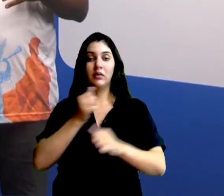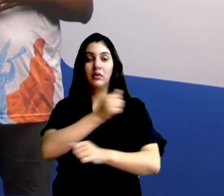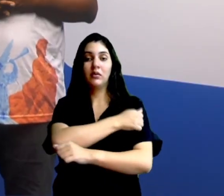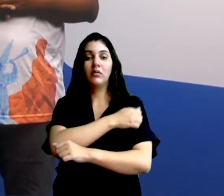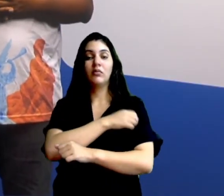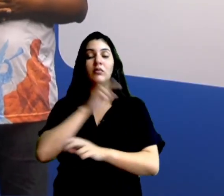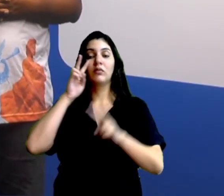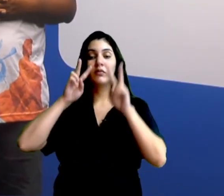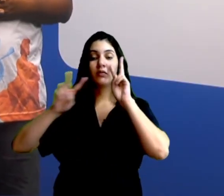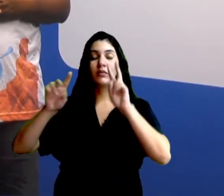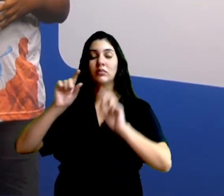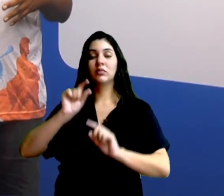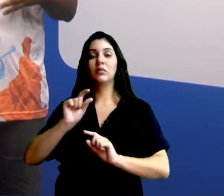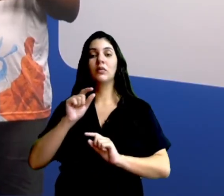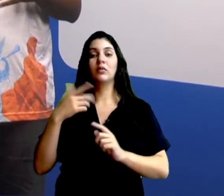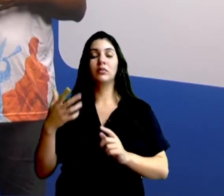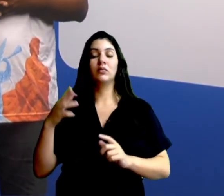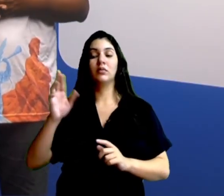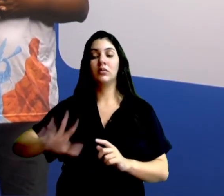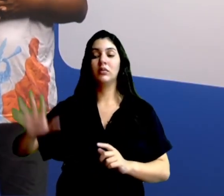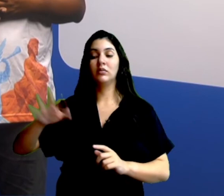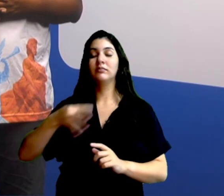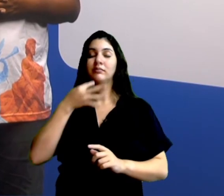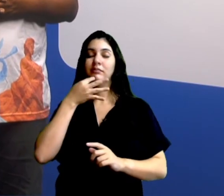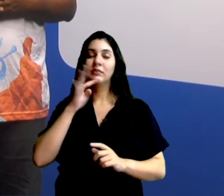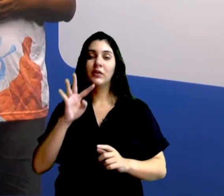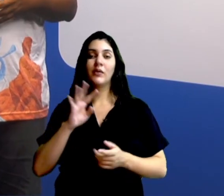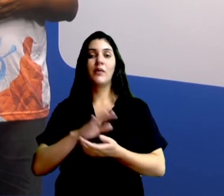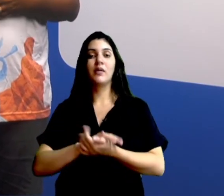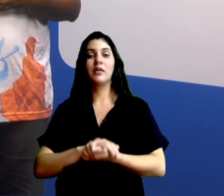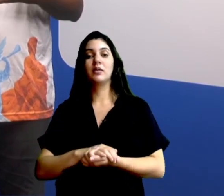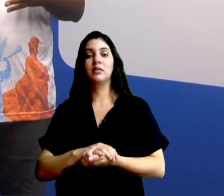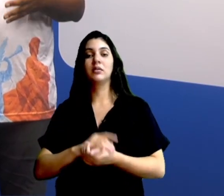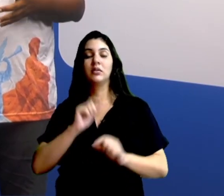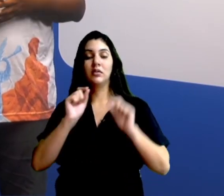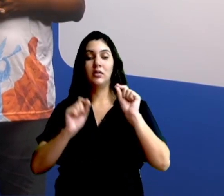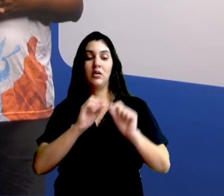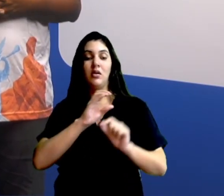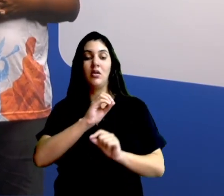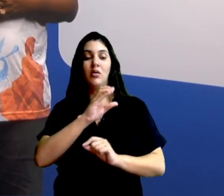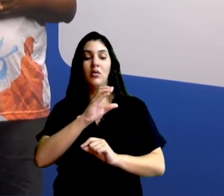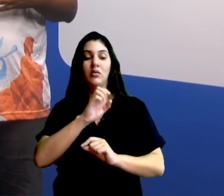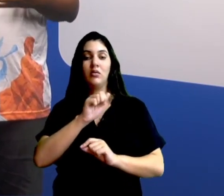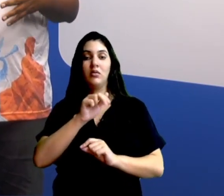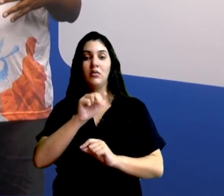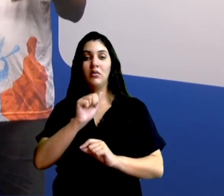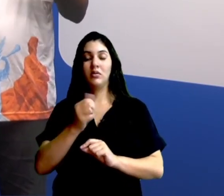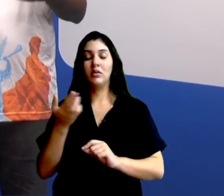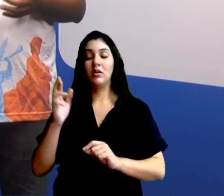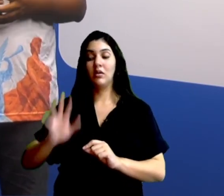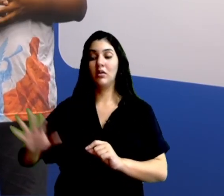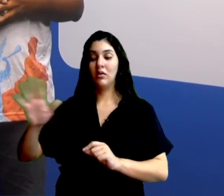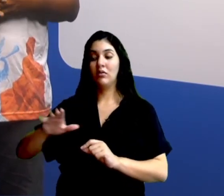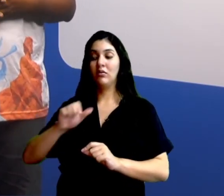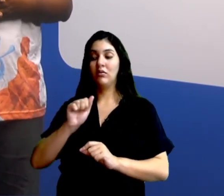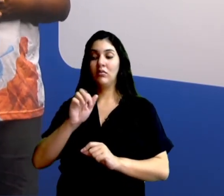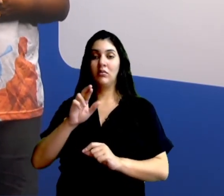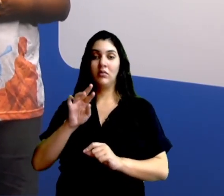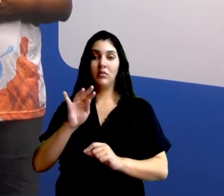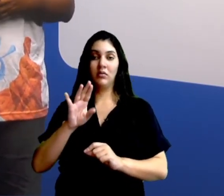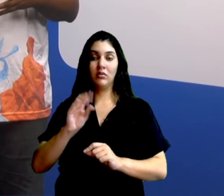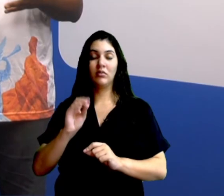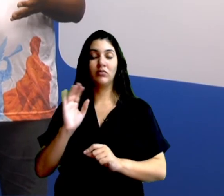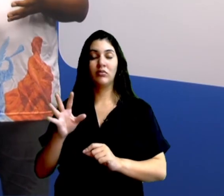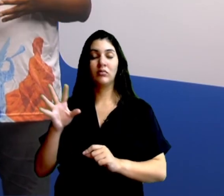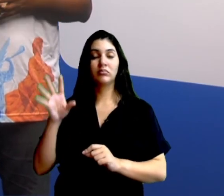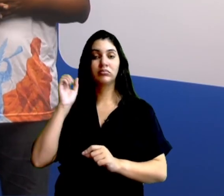um pouco, né, dessas duas regiões que a gente às vezes não conhece tanto, né, que é a Oceania e essa região do Ártico que a gente ouve falar, mas muitas vezes